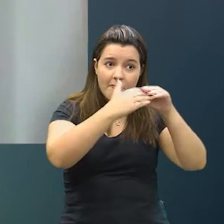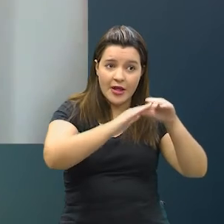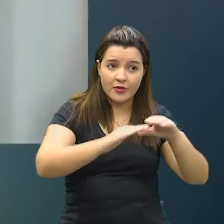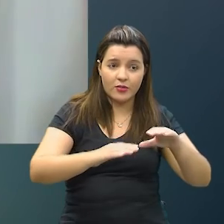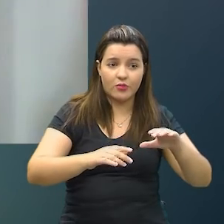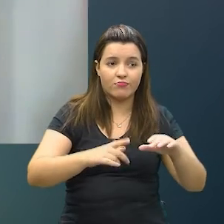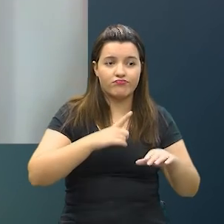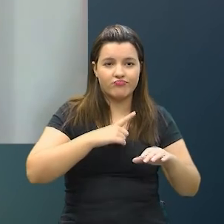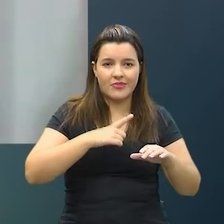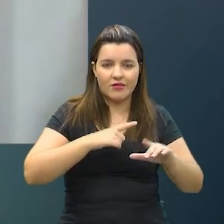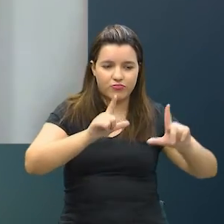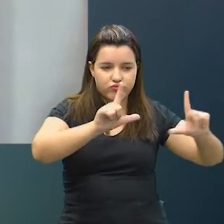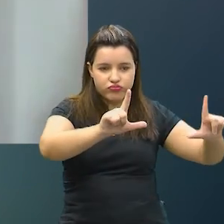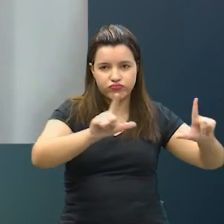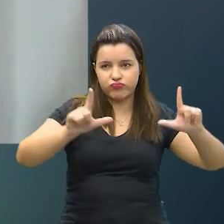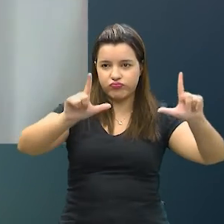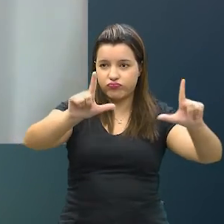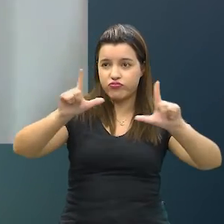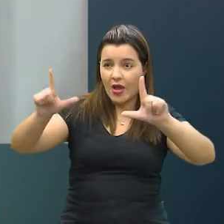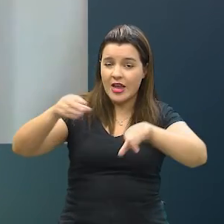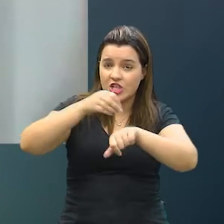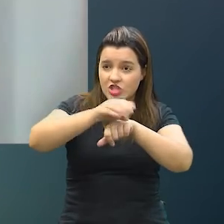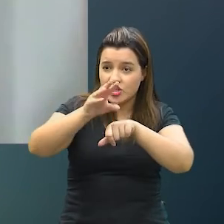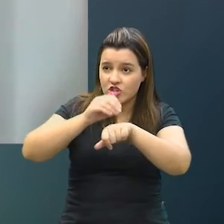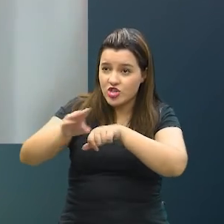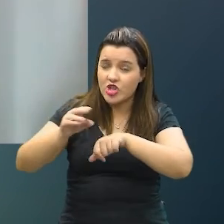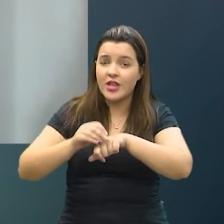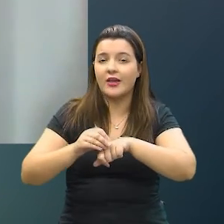né, placas de direcionamento,